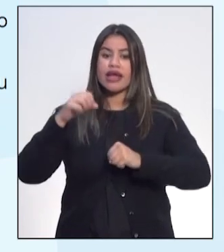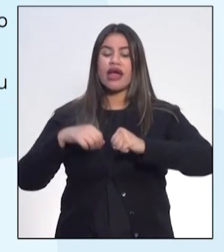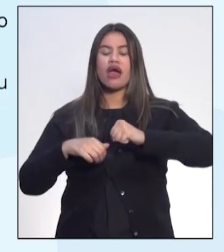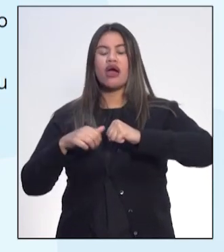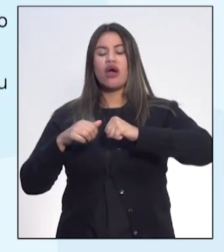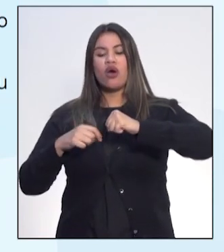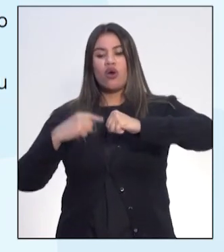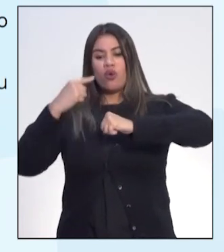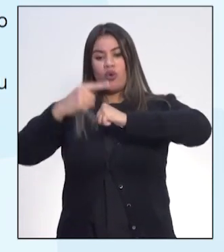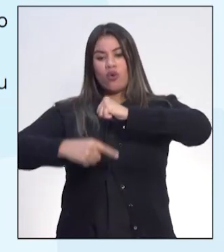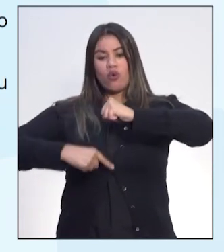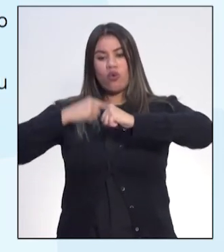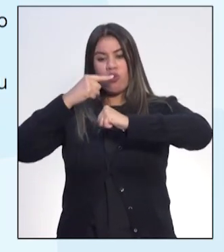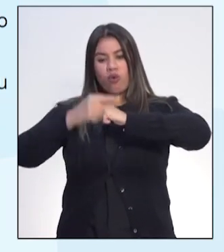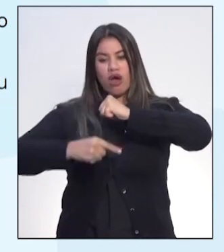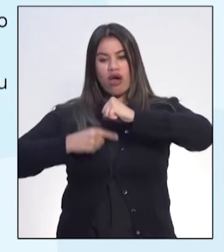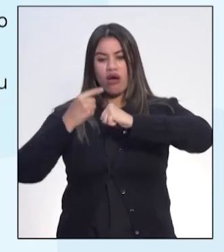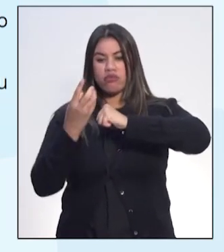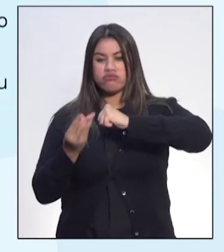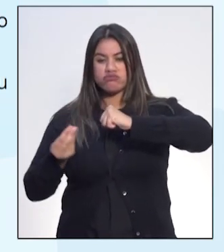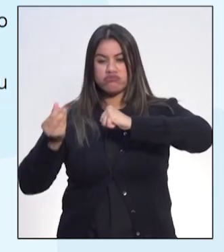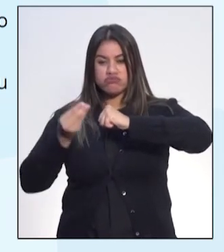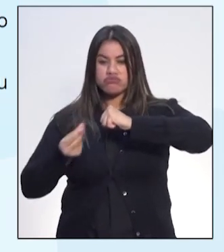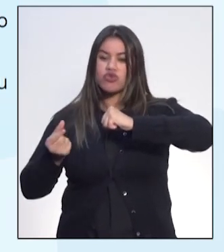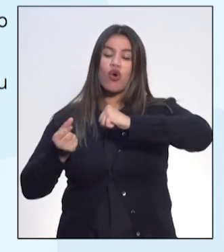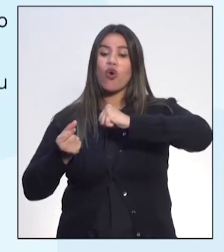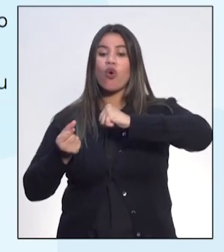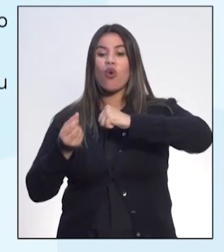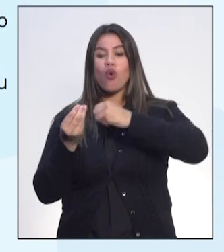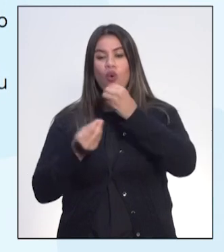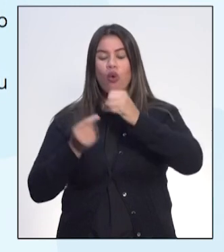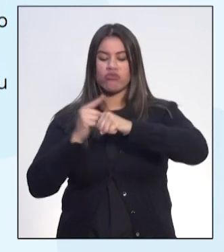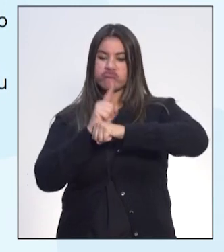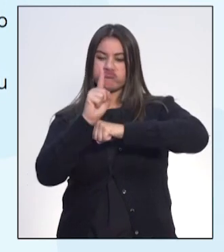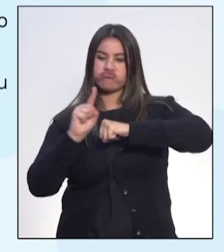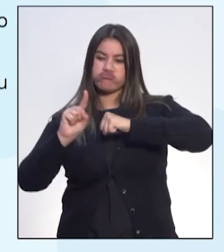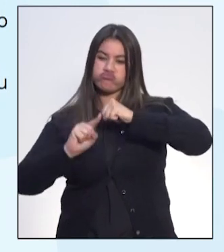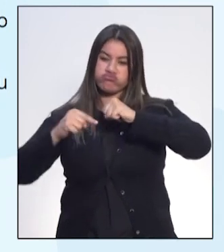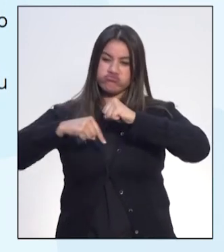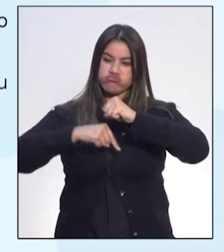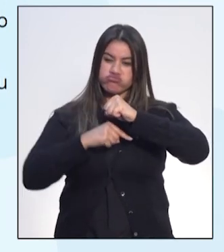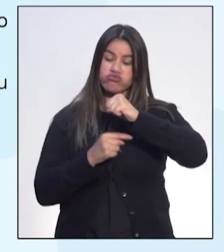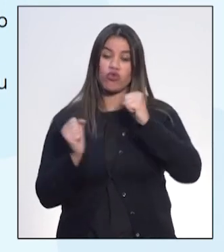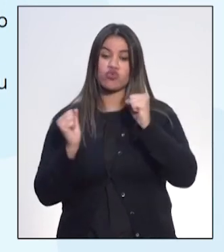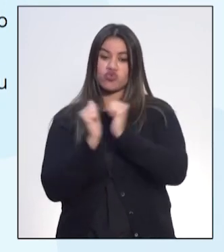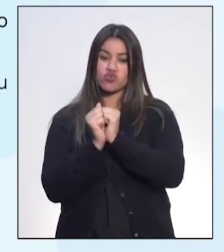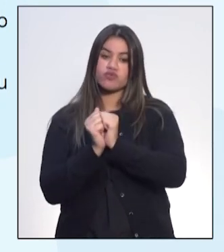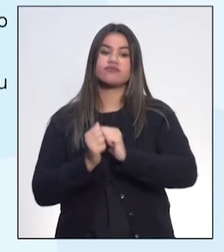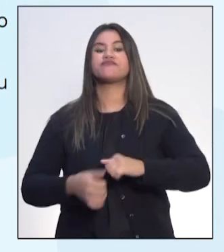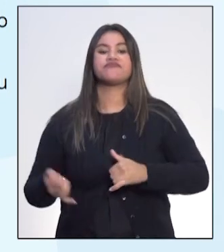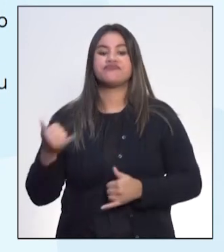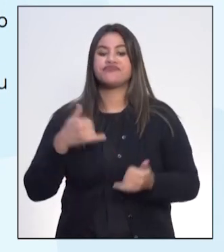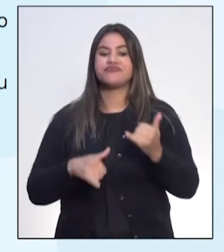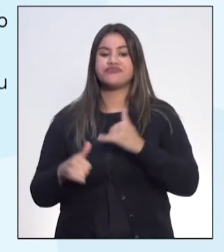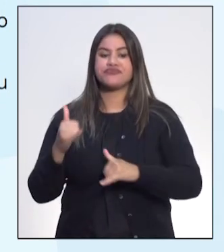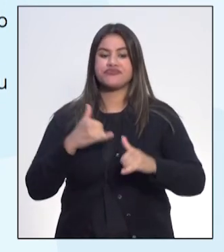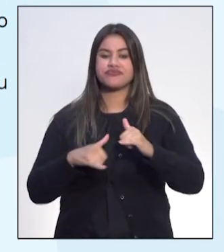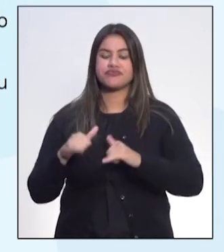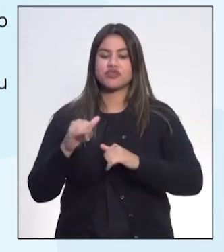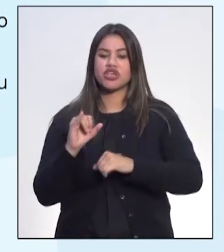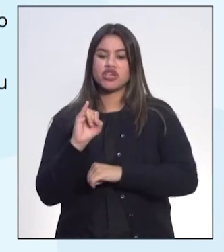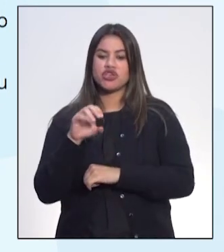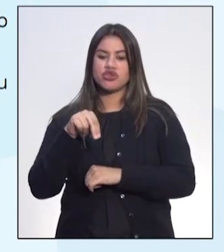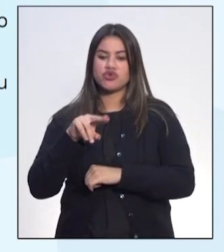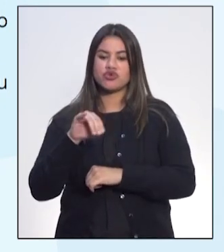gasoso, tende a capturar esse elétron. Tá, ok? E a energia de ionização é a energia